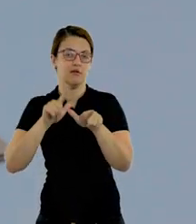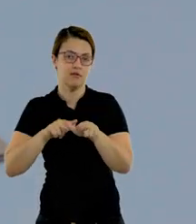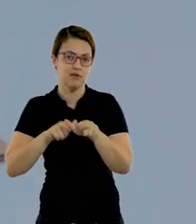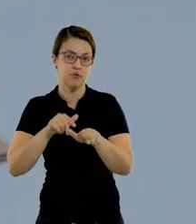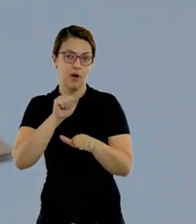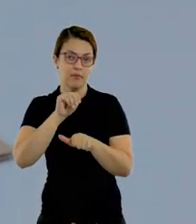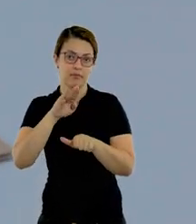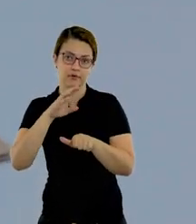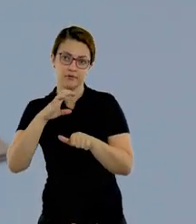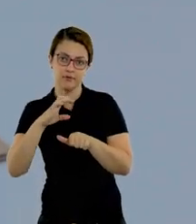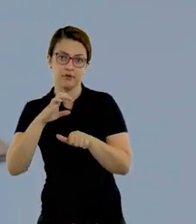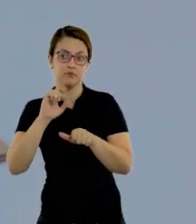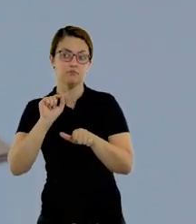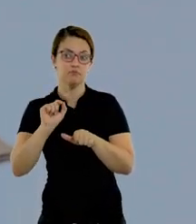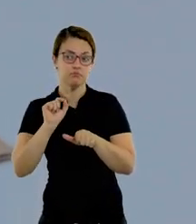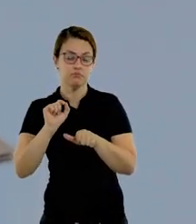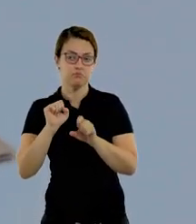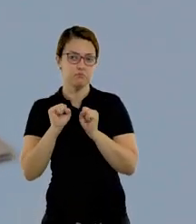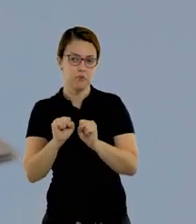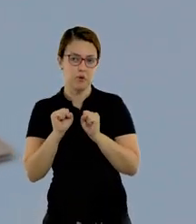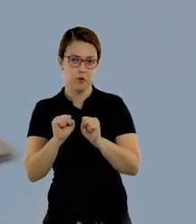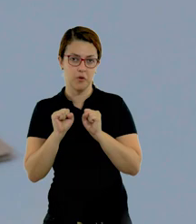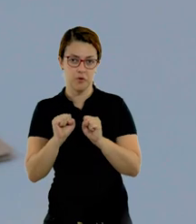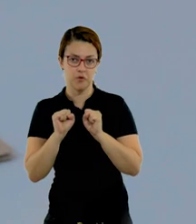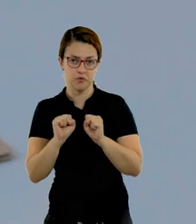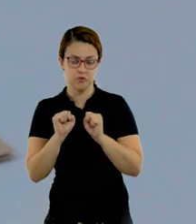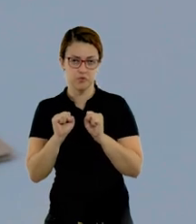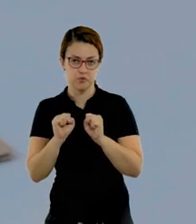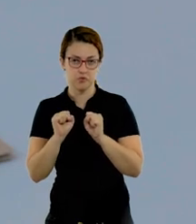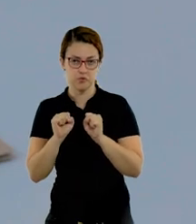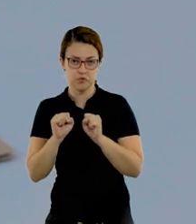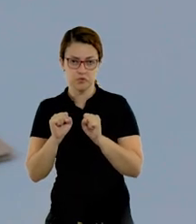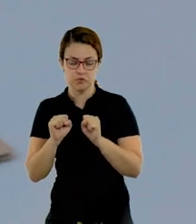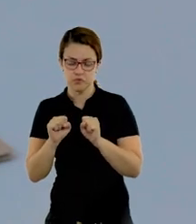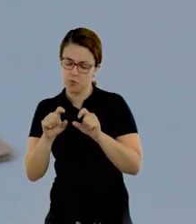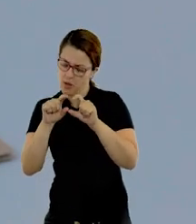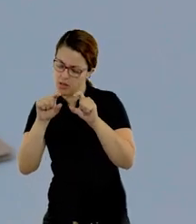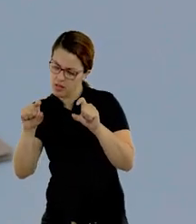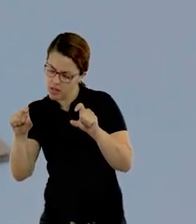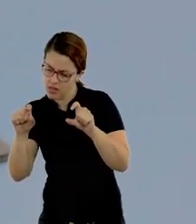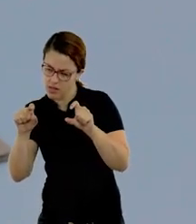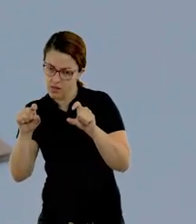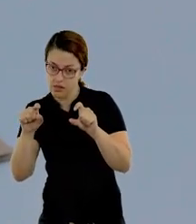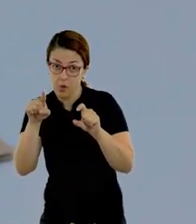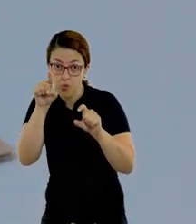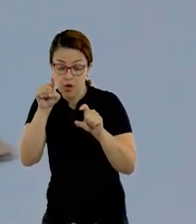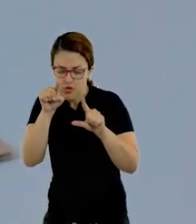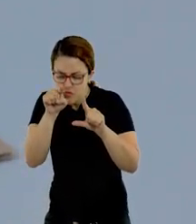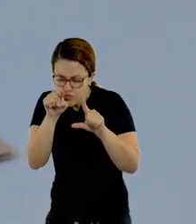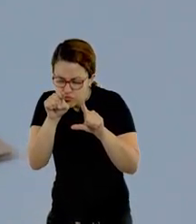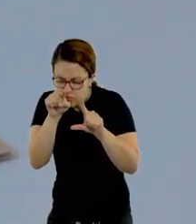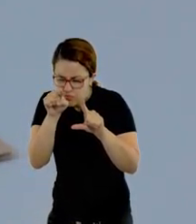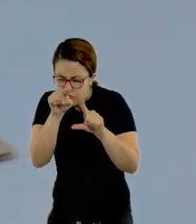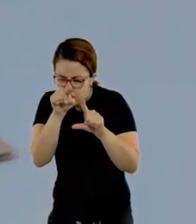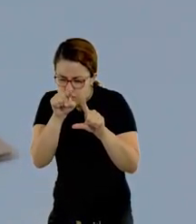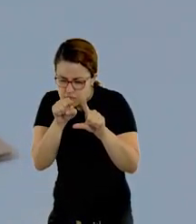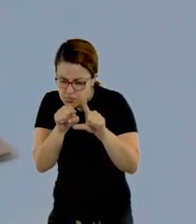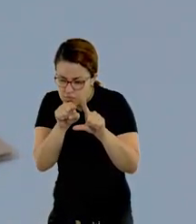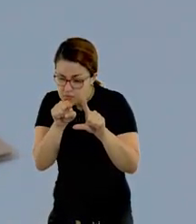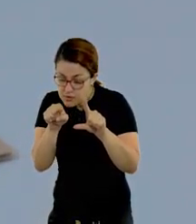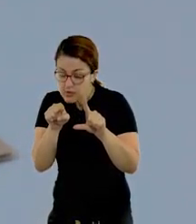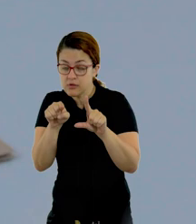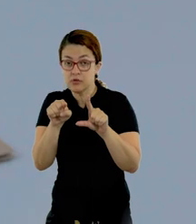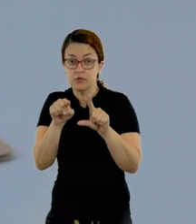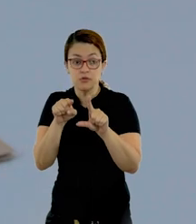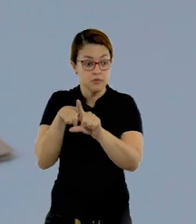das letras do alfabeto, ela pode, inclusive, fazer o contorno com o dedinho.